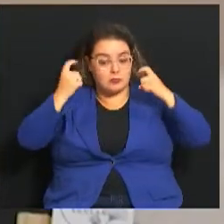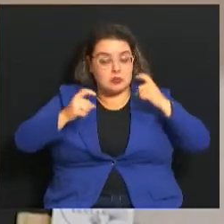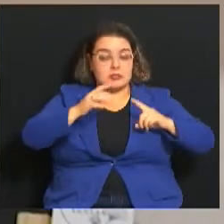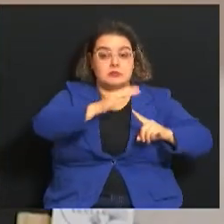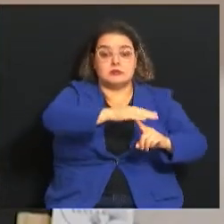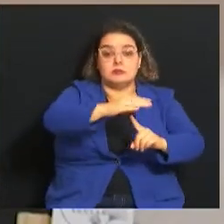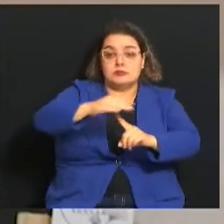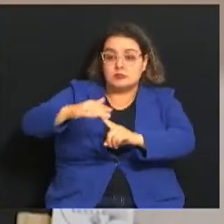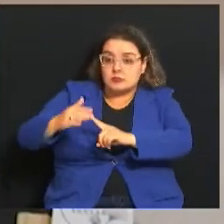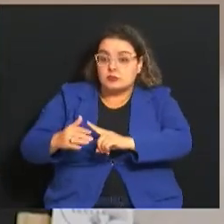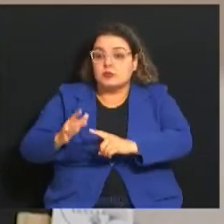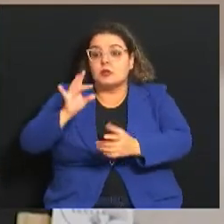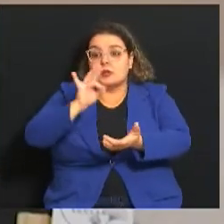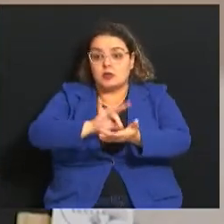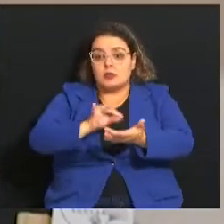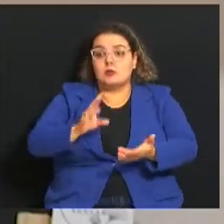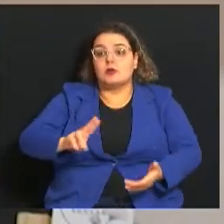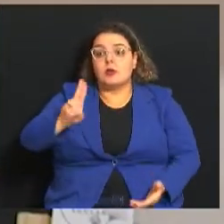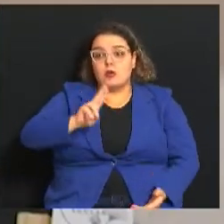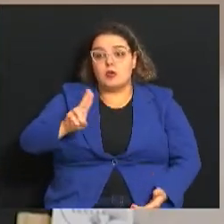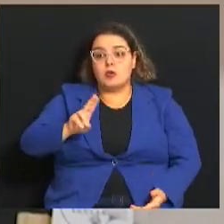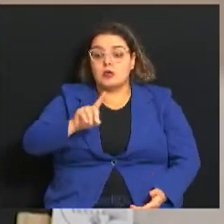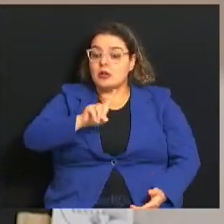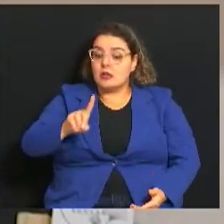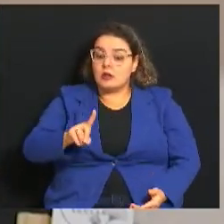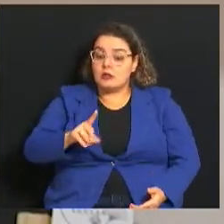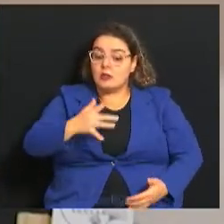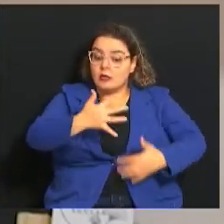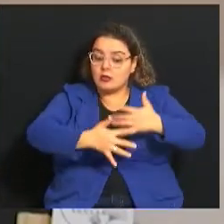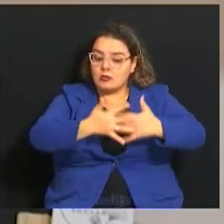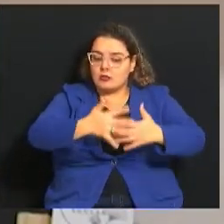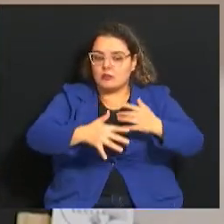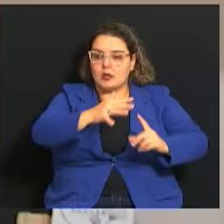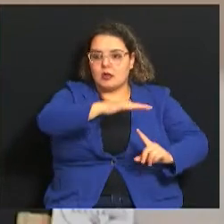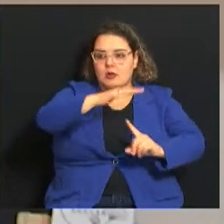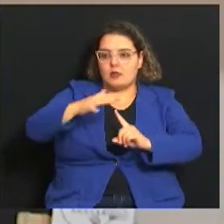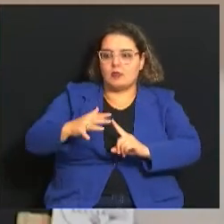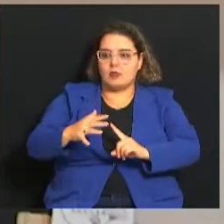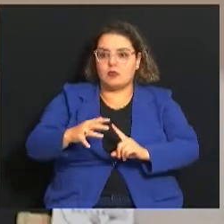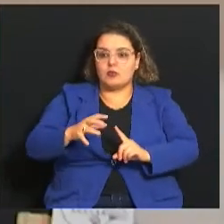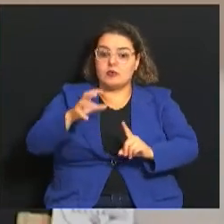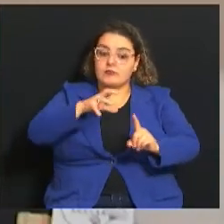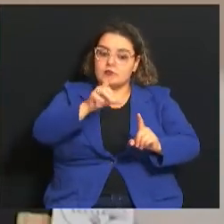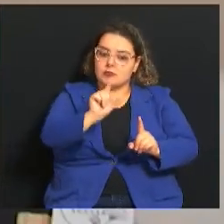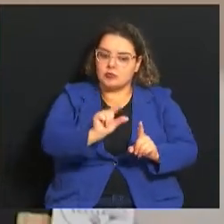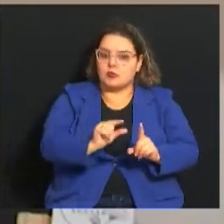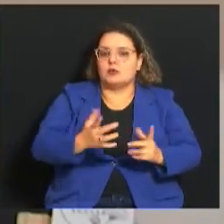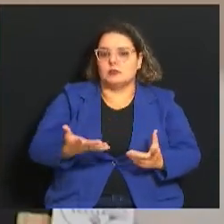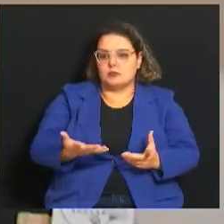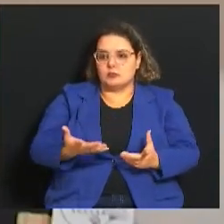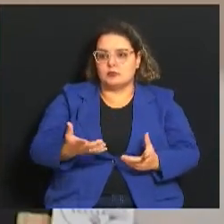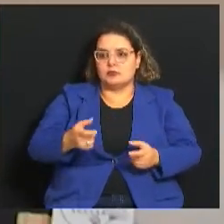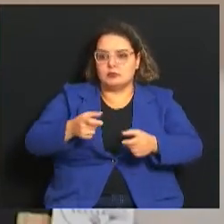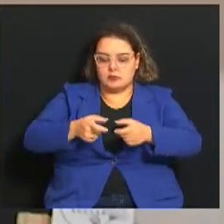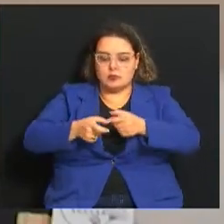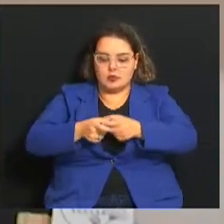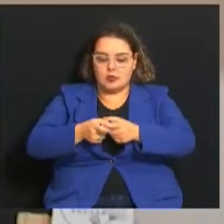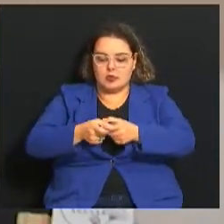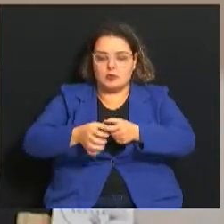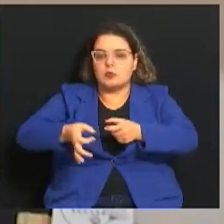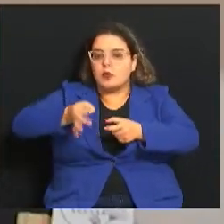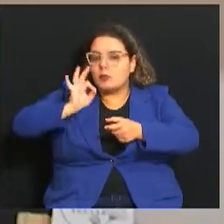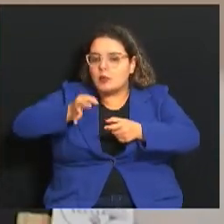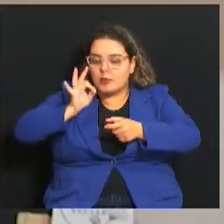querem realmente consumir algo que não agrida o meio ambiente ou que pelo menos impacte menos, né? Quando eu pego uma cápsula de café, que seria jogada